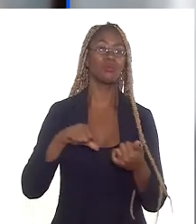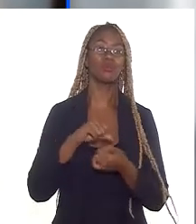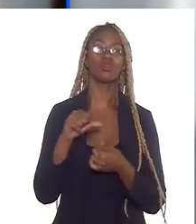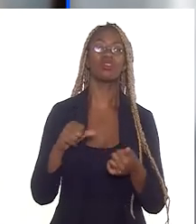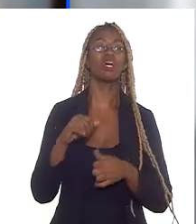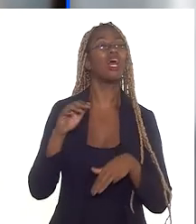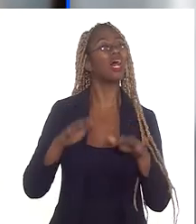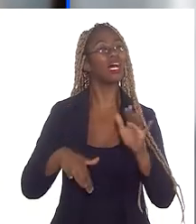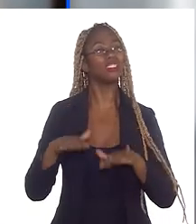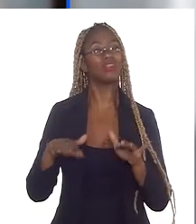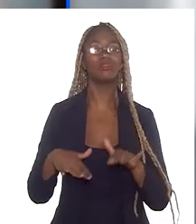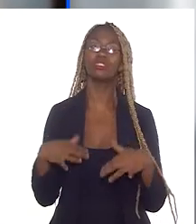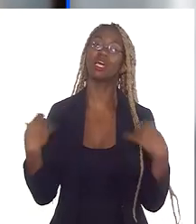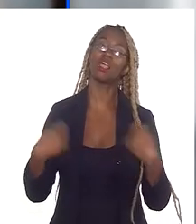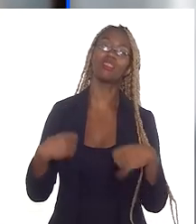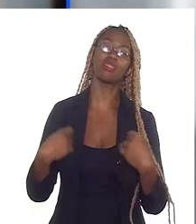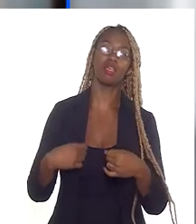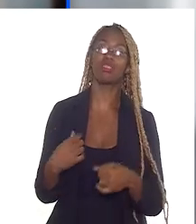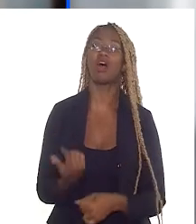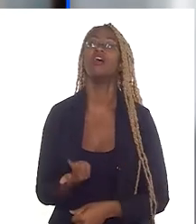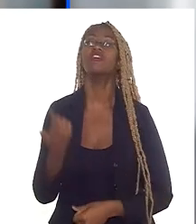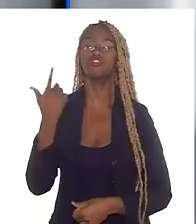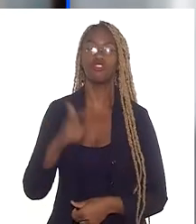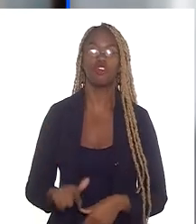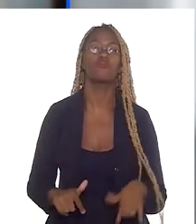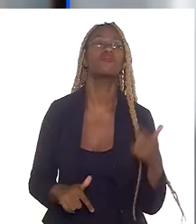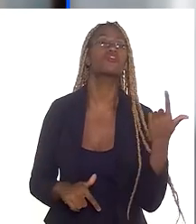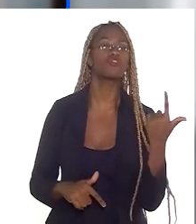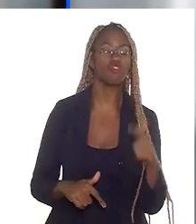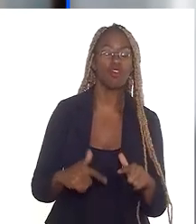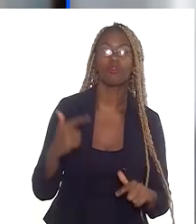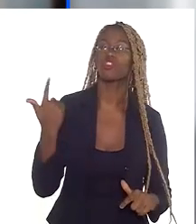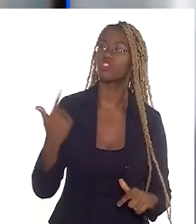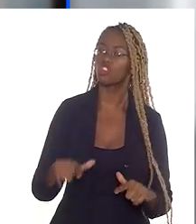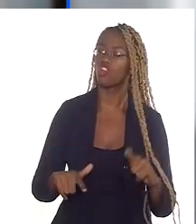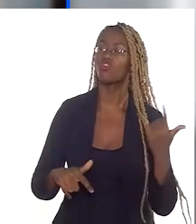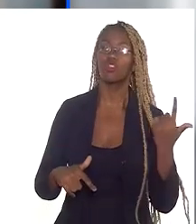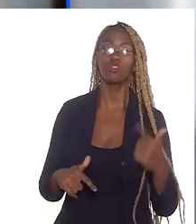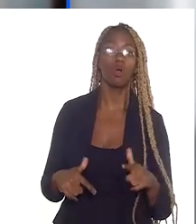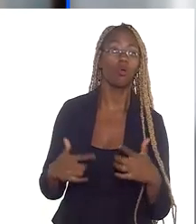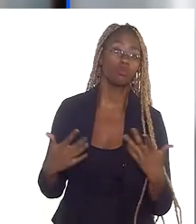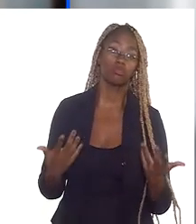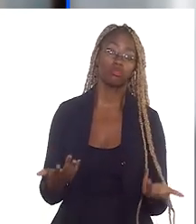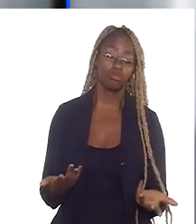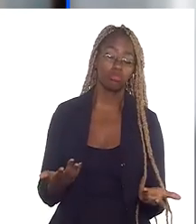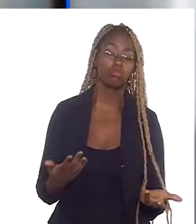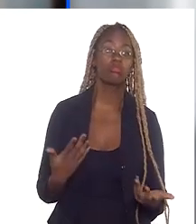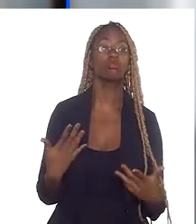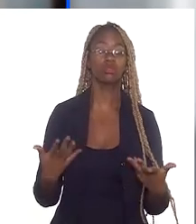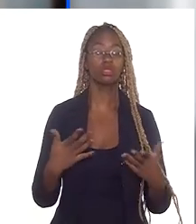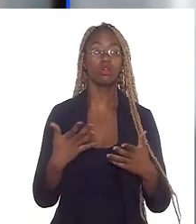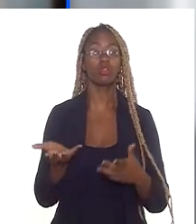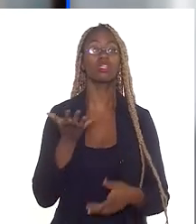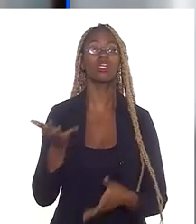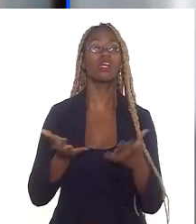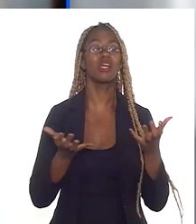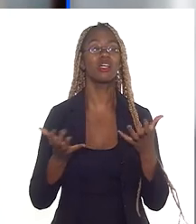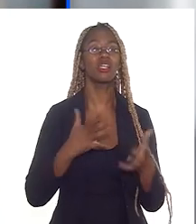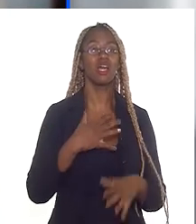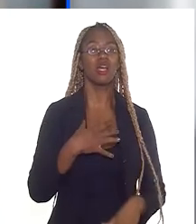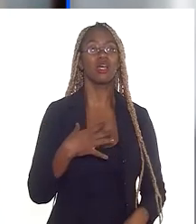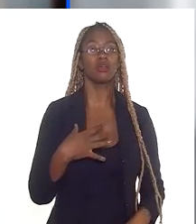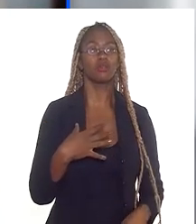mas ele é extremamente volátil ele vai acabar de andando de nós uma outra dose então é essa essa busca